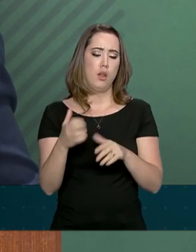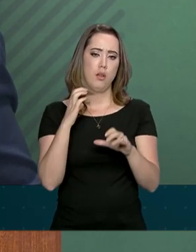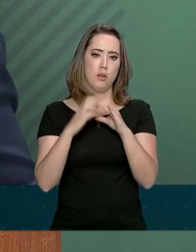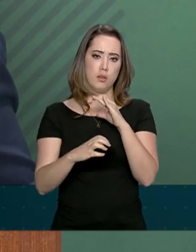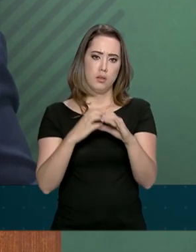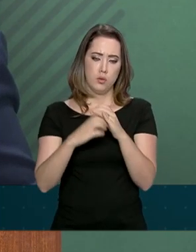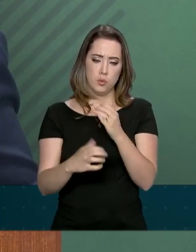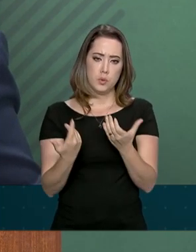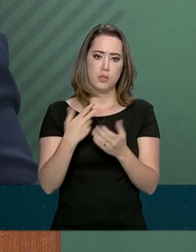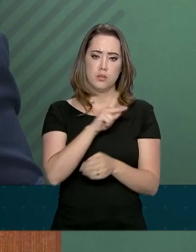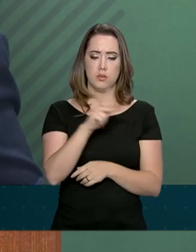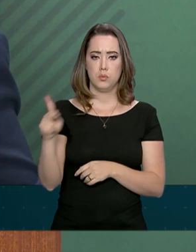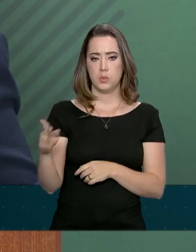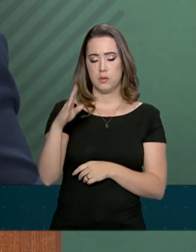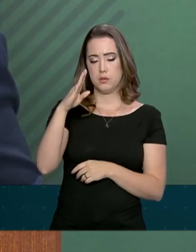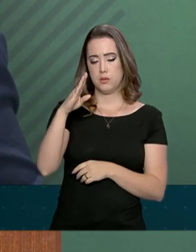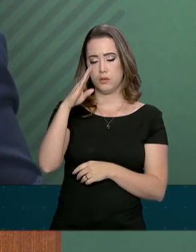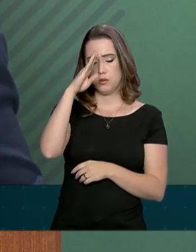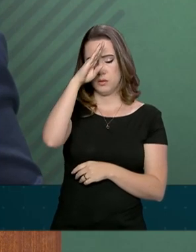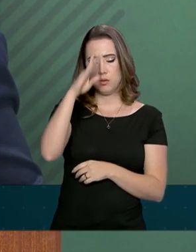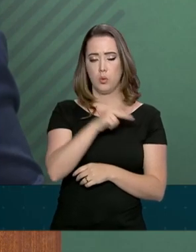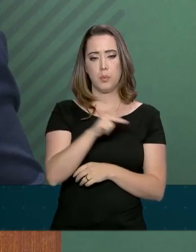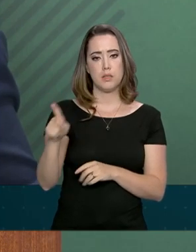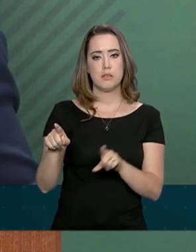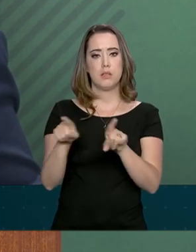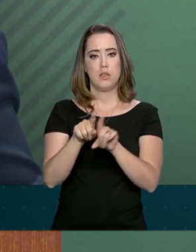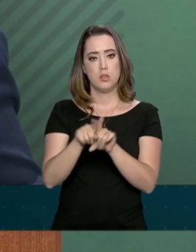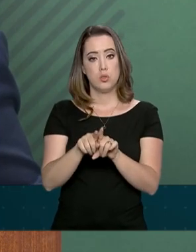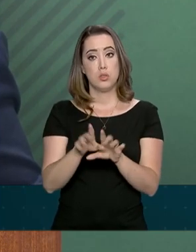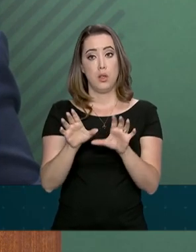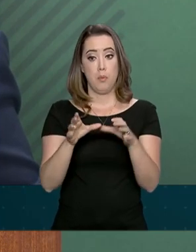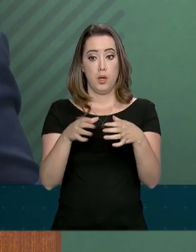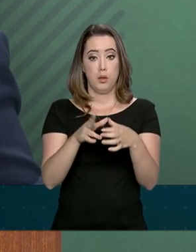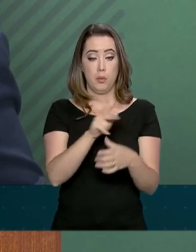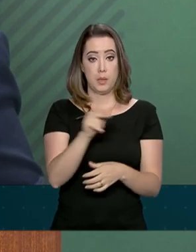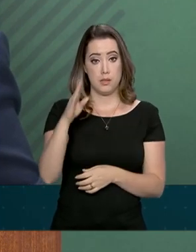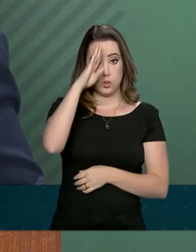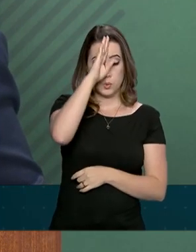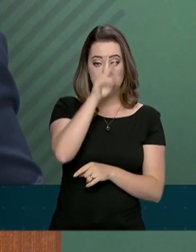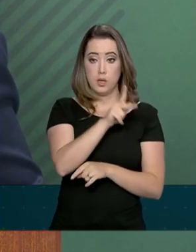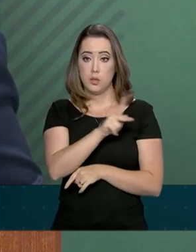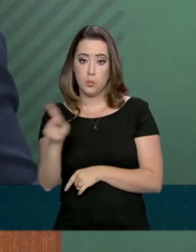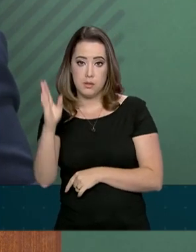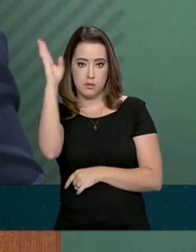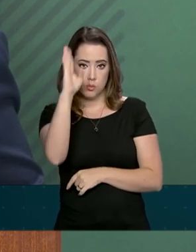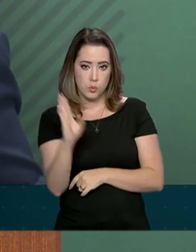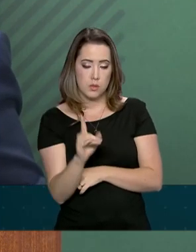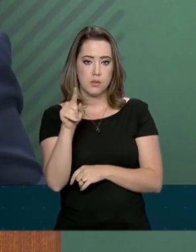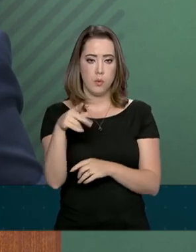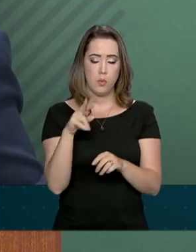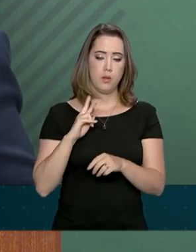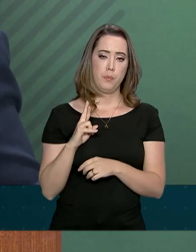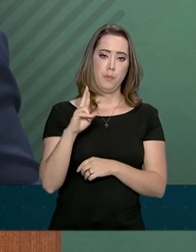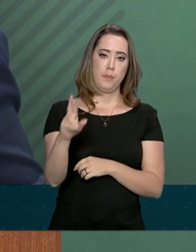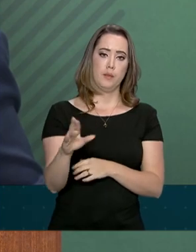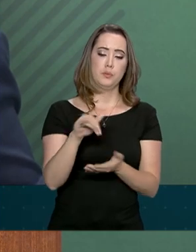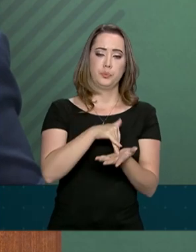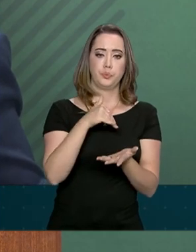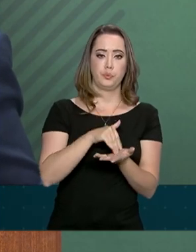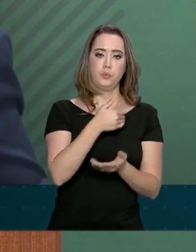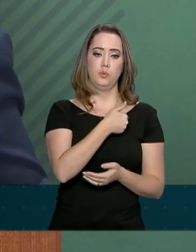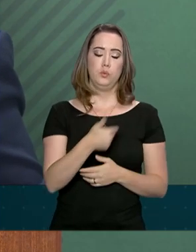entendendo que a comunicação do presidente da presidência são responsabilidade da secretaria de governo então há um contexto